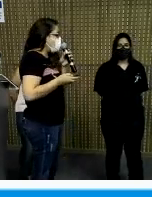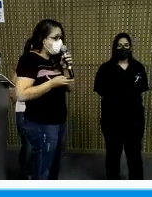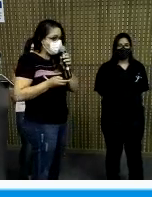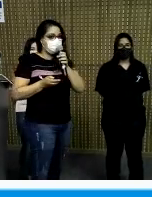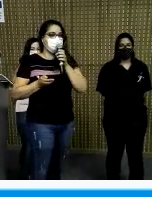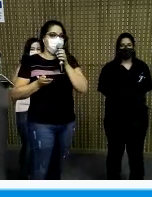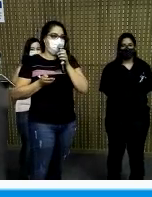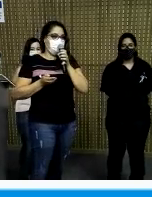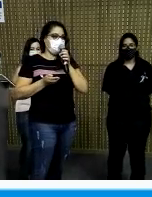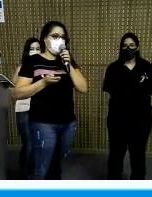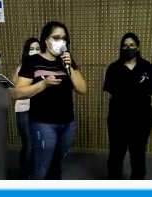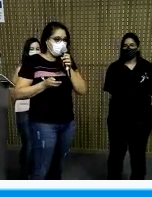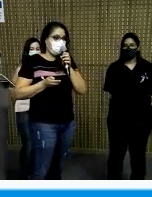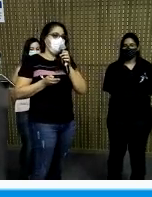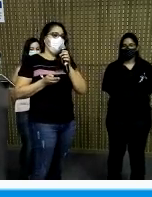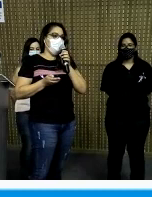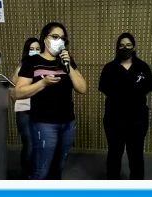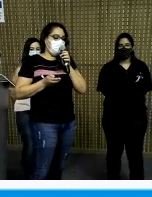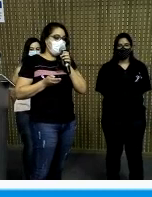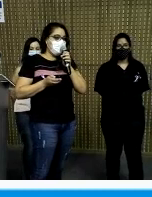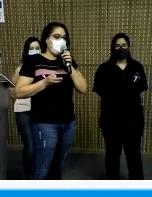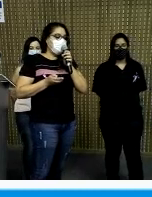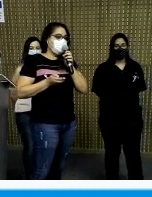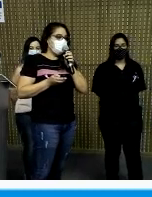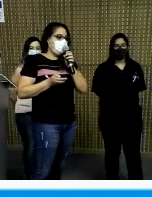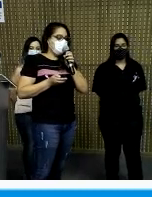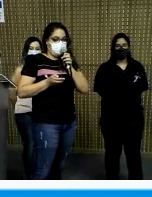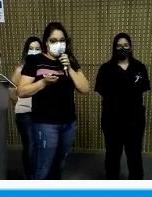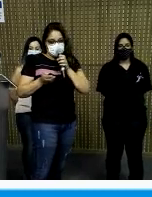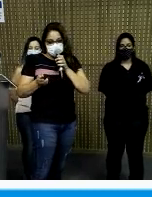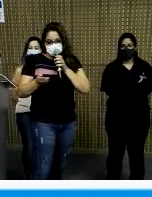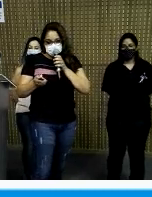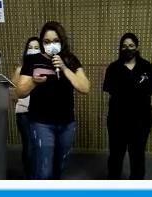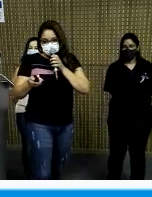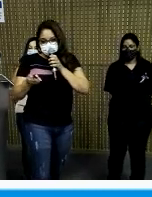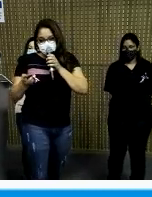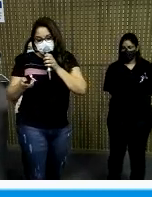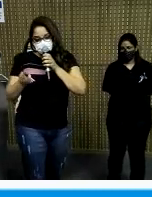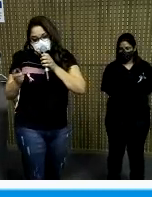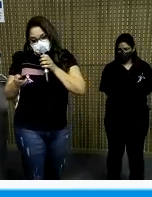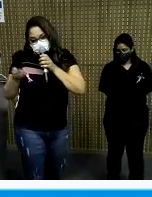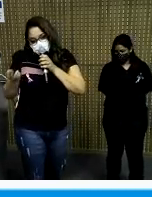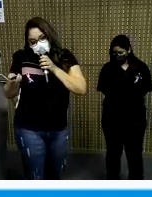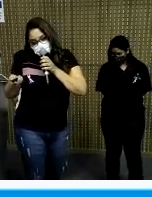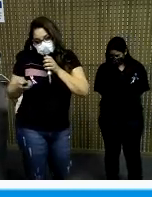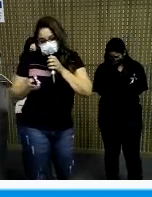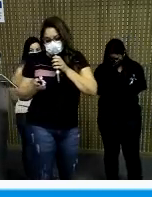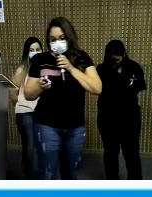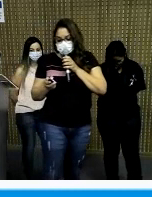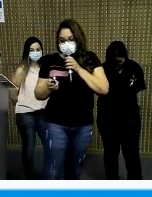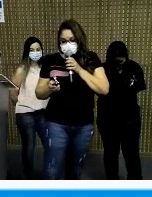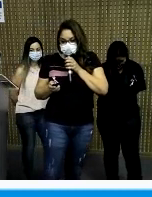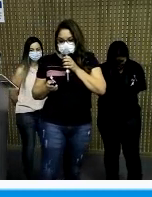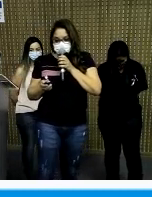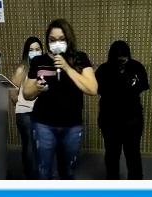nos códigos, né, SIAP, tá? Então, isso aqui, o tempo todo a gente vai vendo que vai tendo uma melhora,